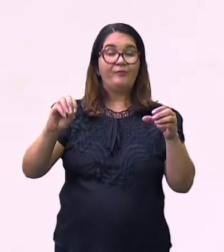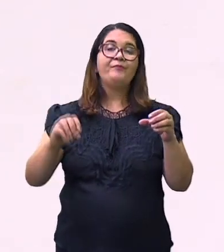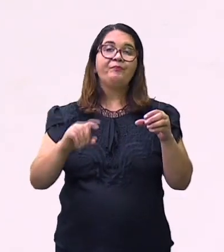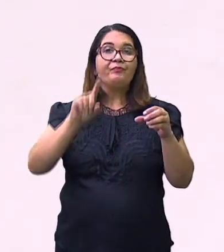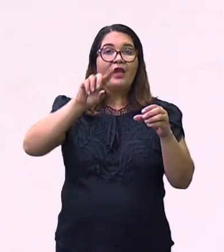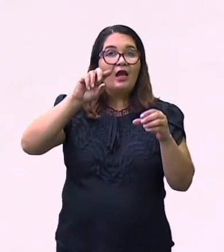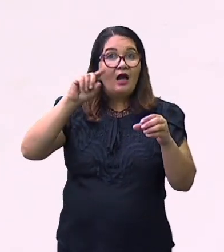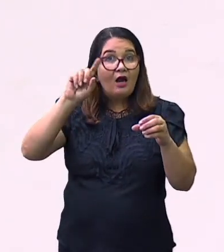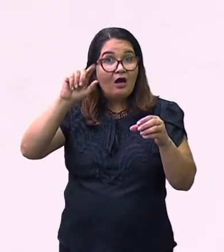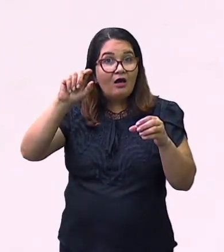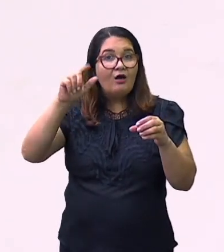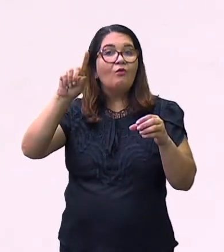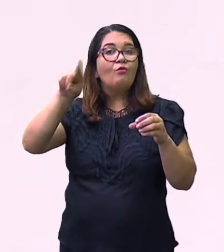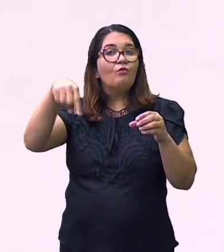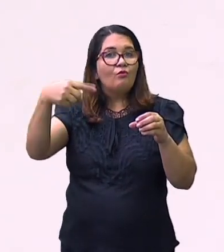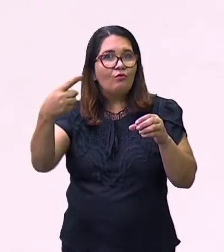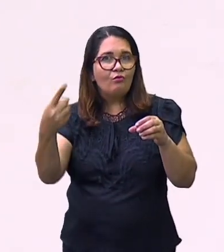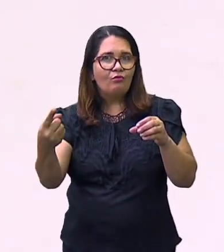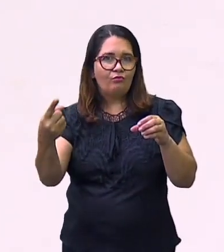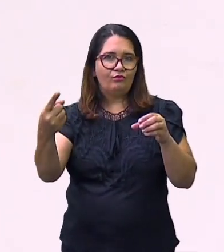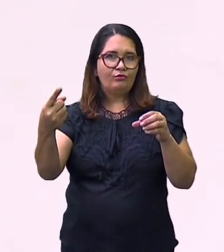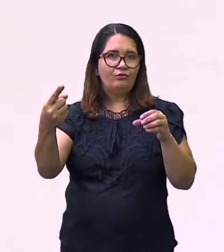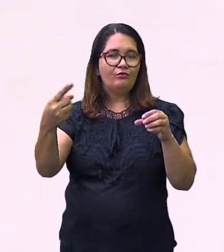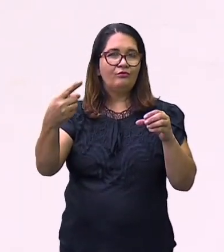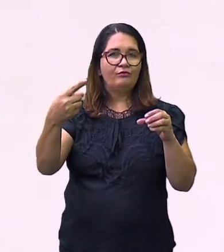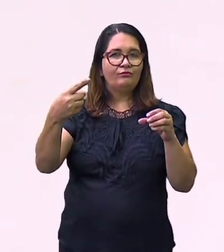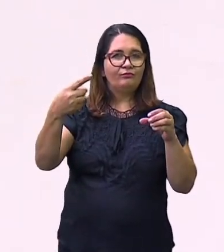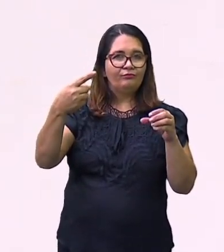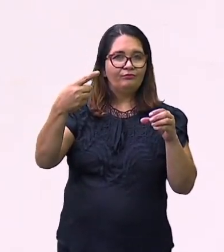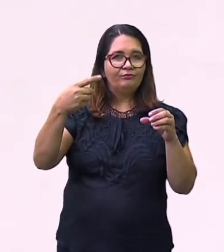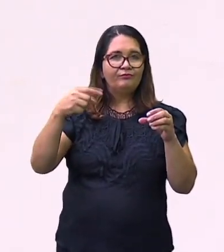retículo endoplasmático.